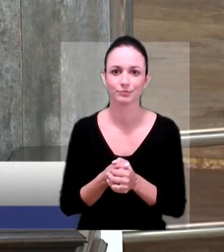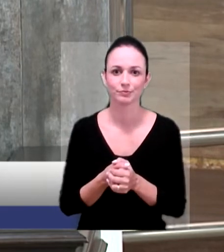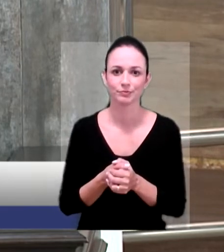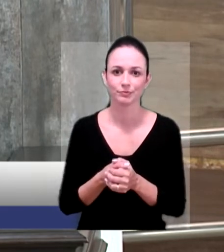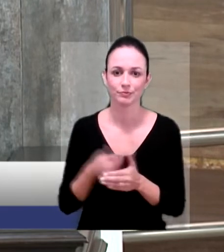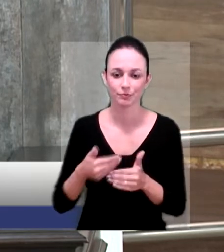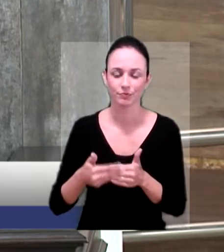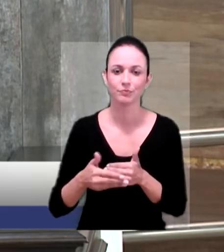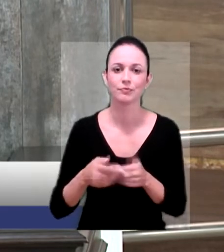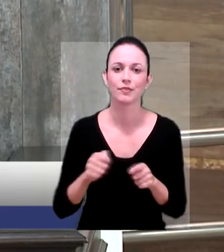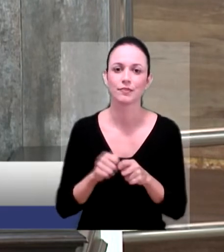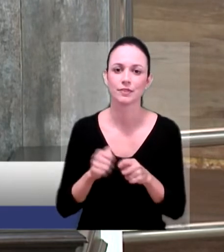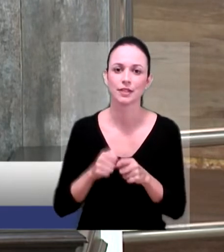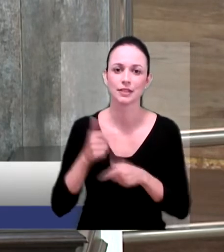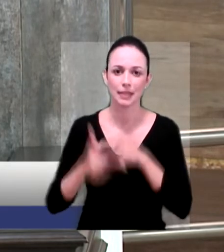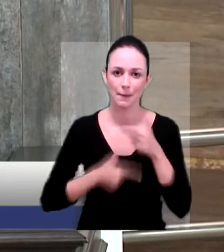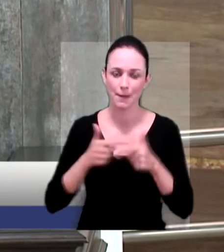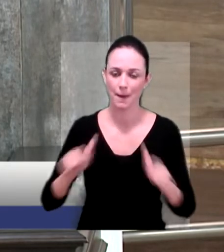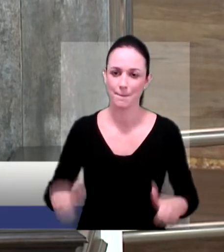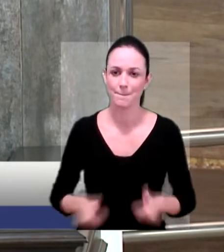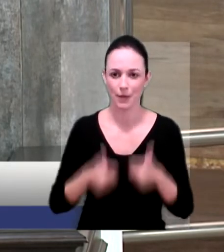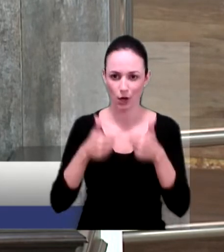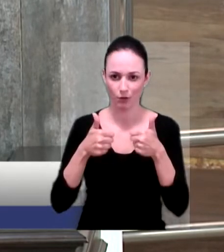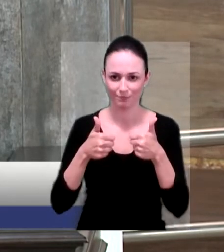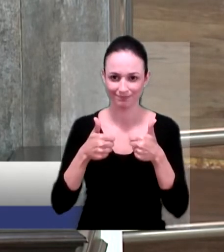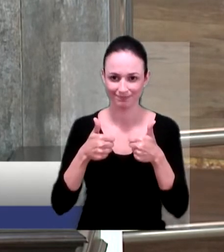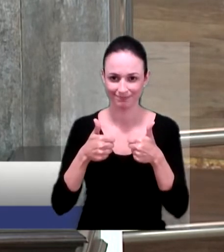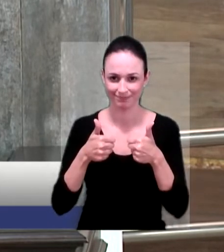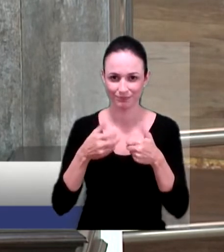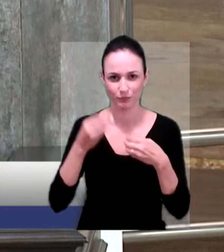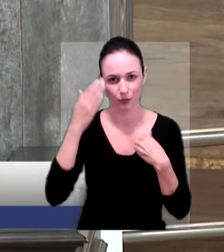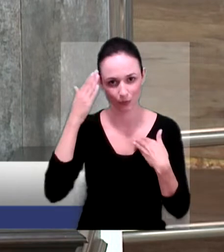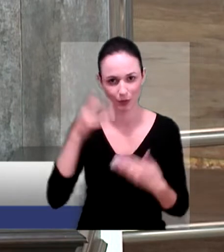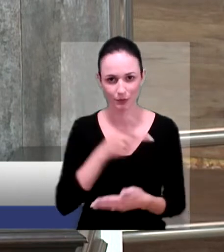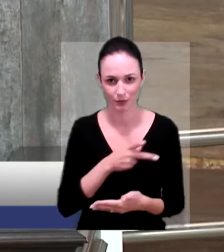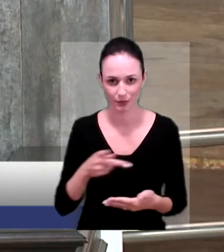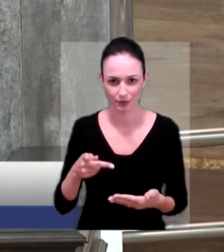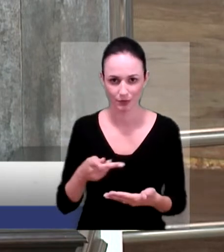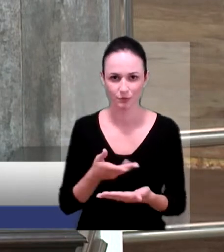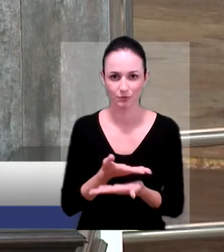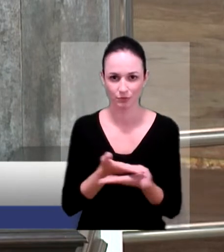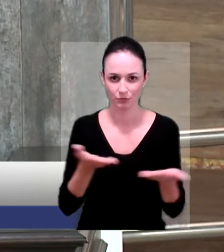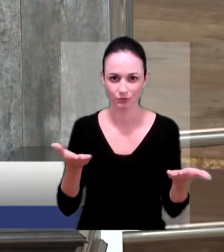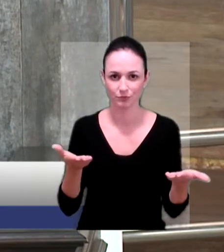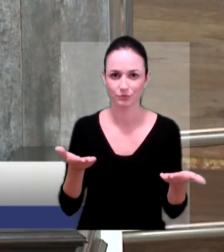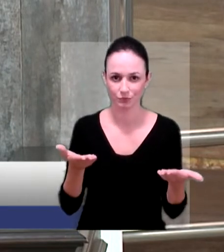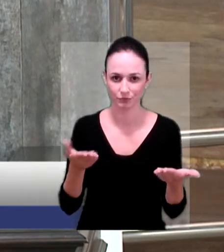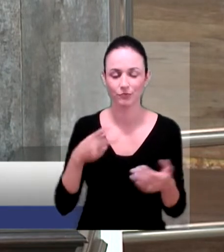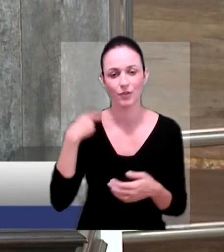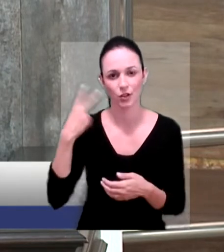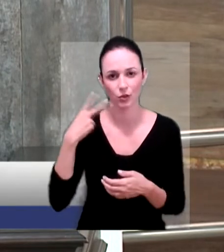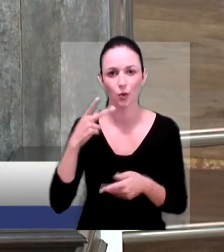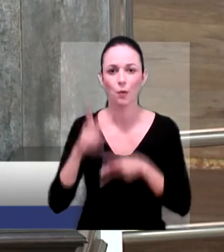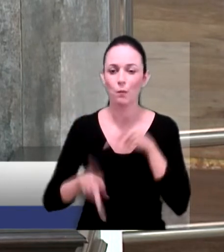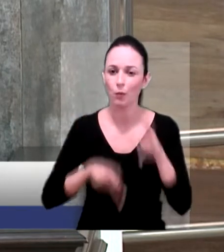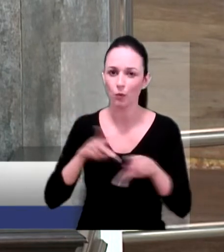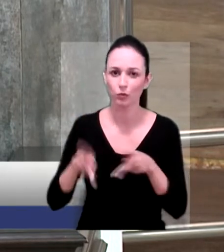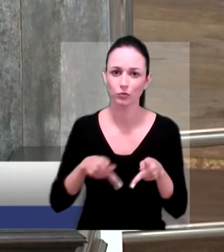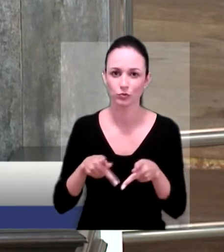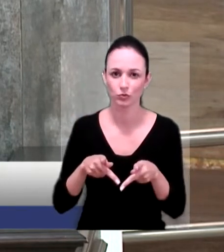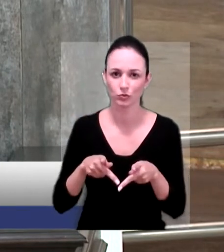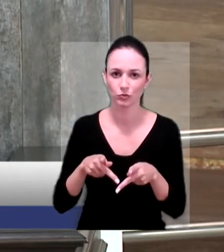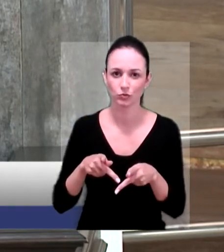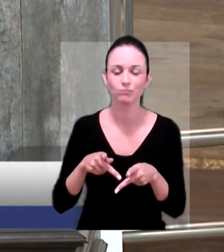ainda melhor do que já foi feito. Muito obrigado, senhor presidente, muito obrigado aos membros, aos vereadores, ao público. Força, Jaú!